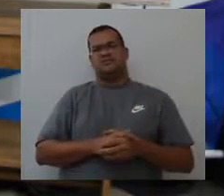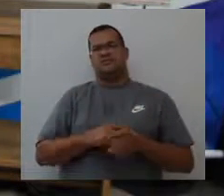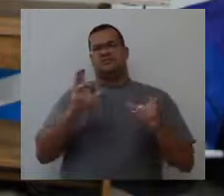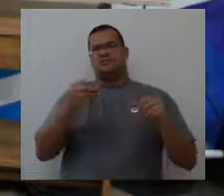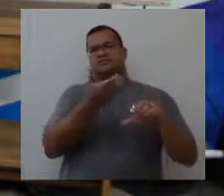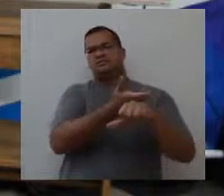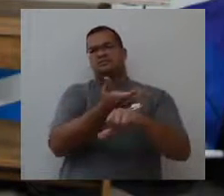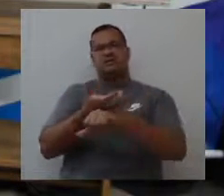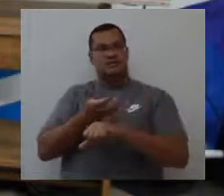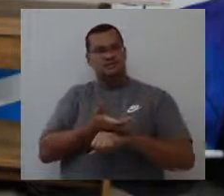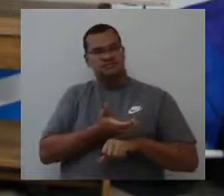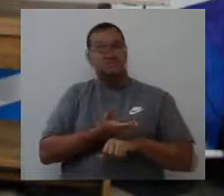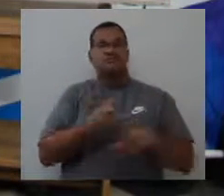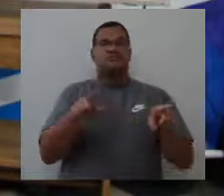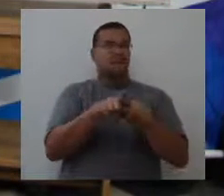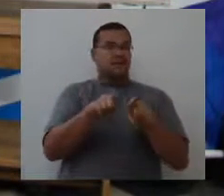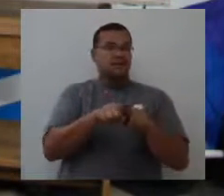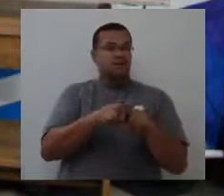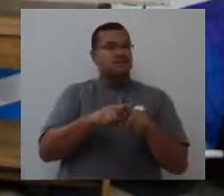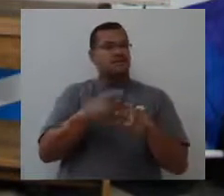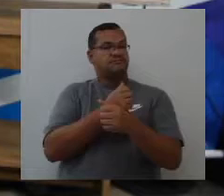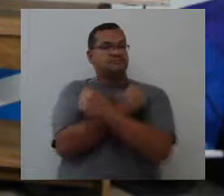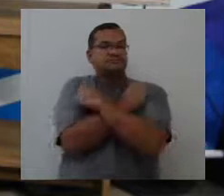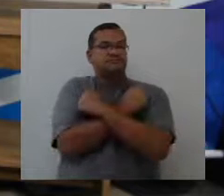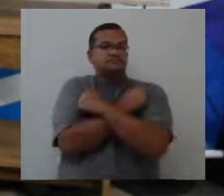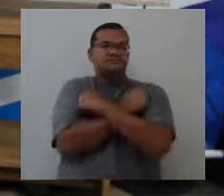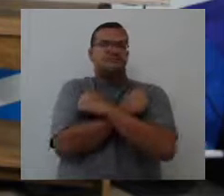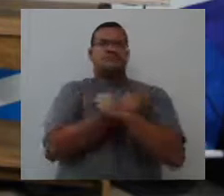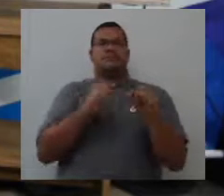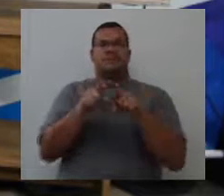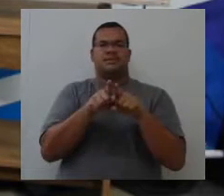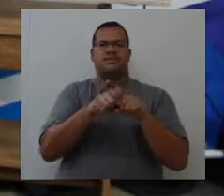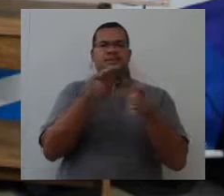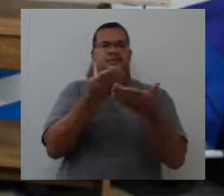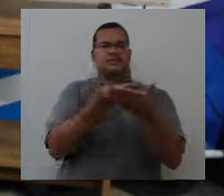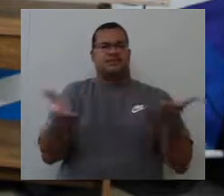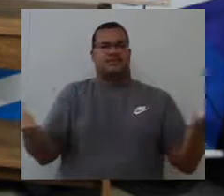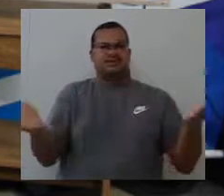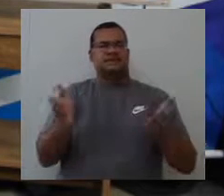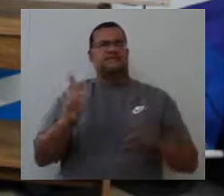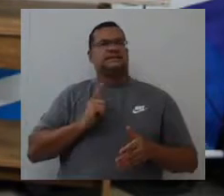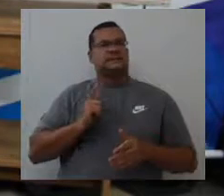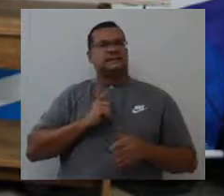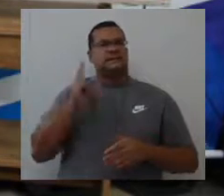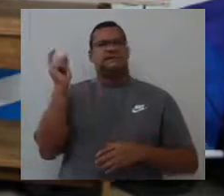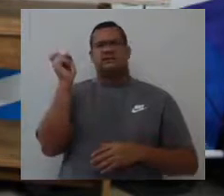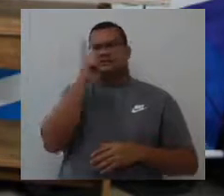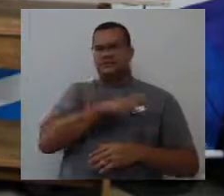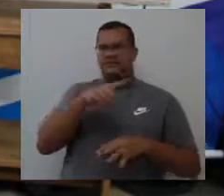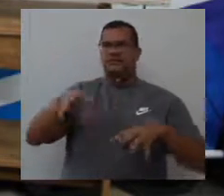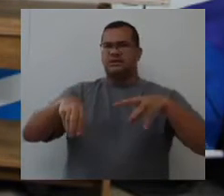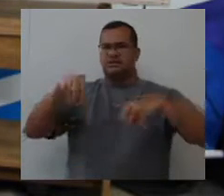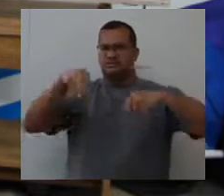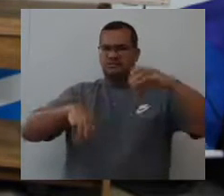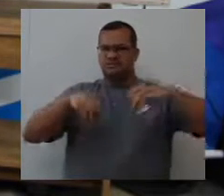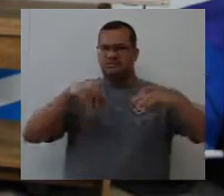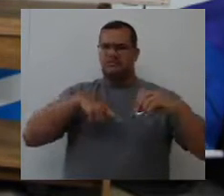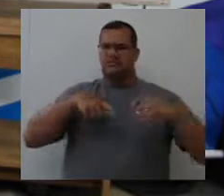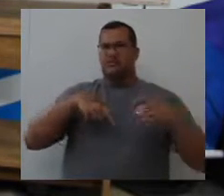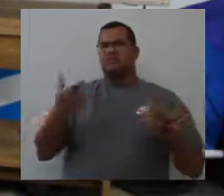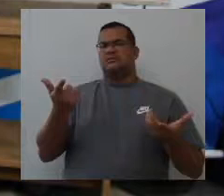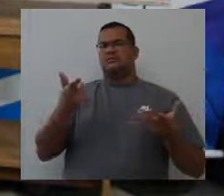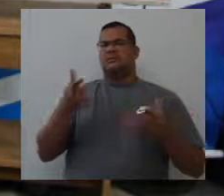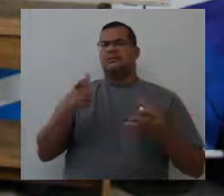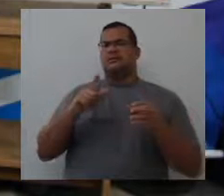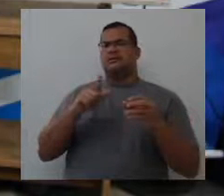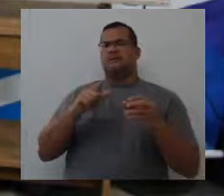por exemplo. Quero deixar um abraço no meu coração aí para vocês. Vocês estão passando por um momento muito difícil na ilha, o isolamento quase total,